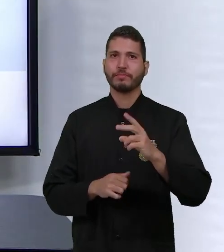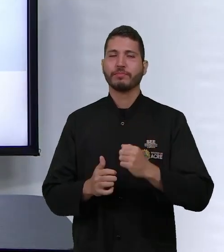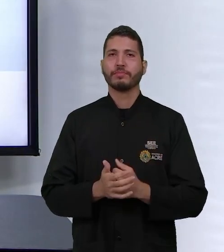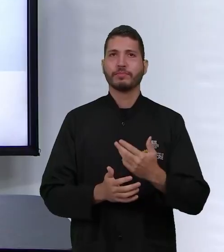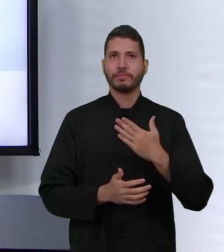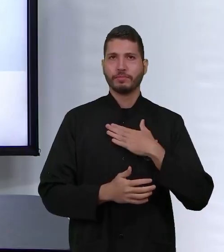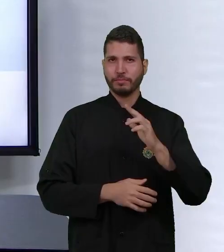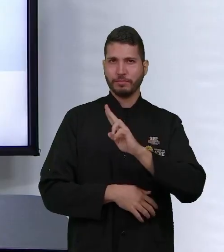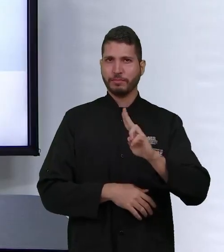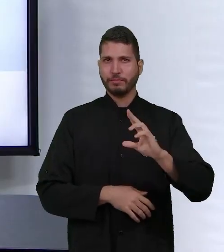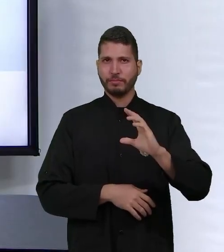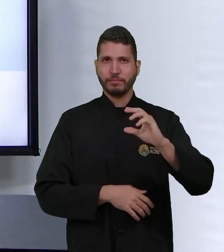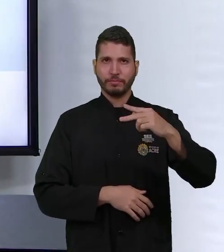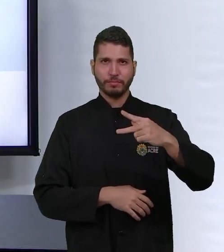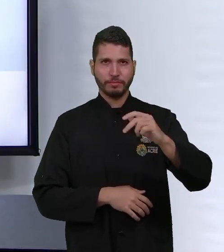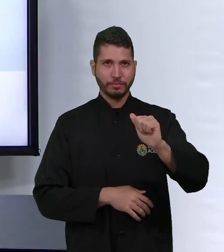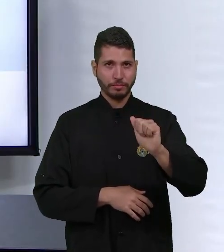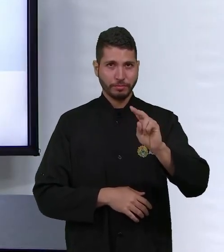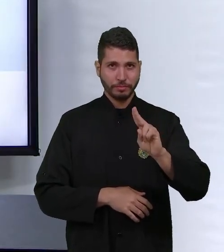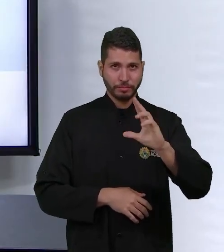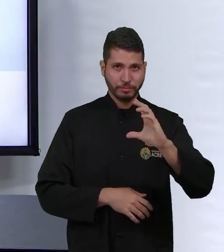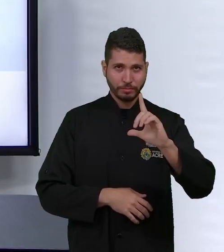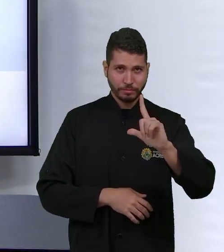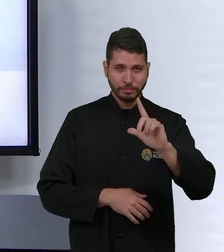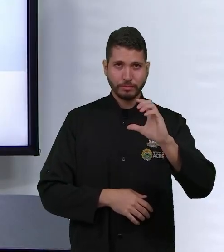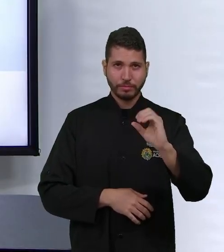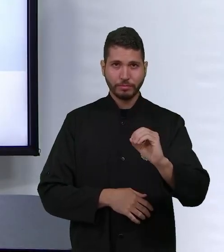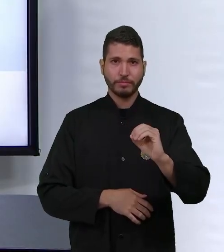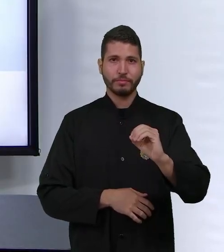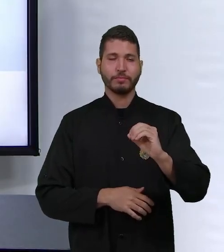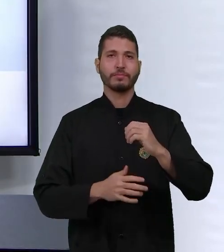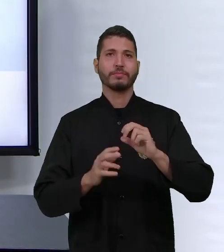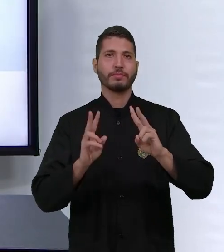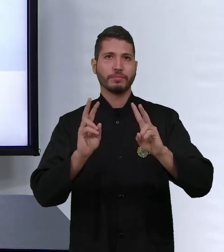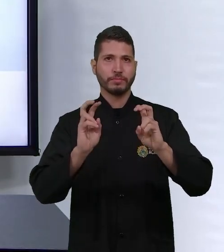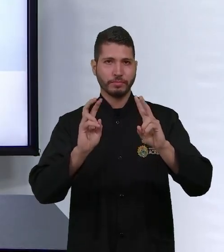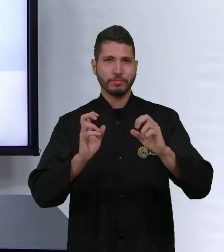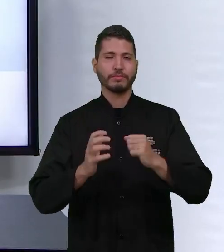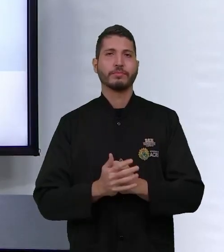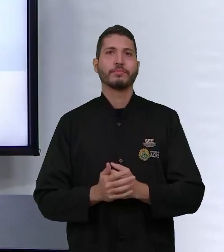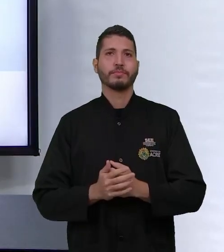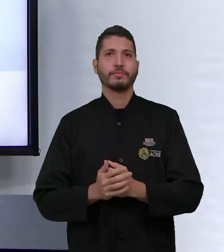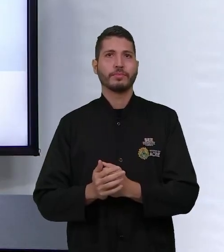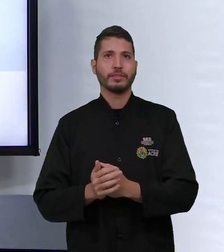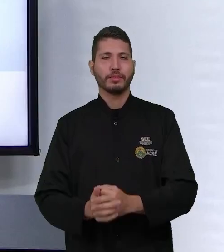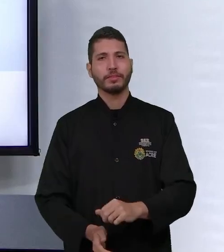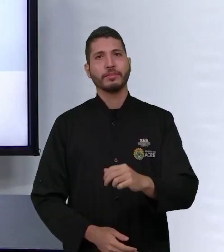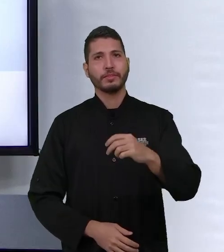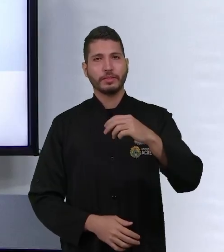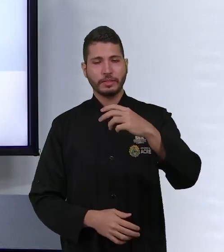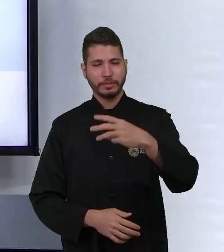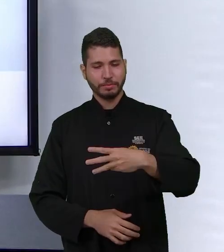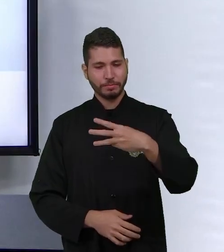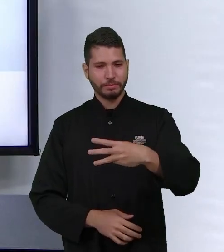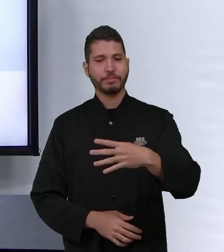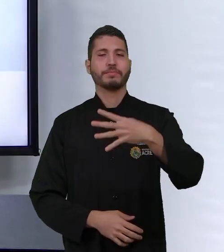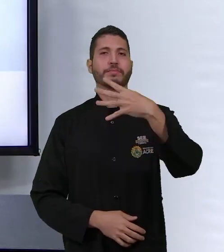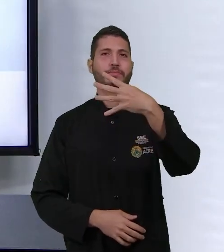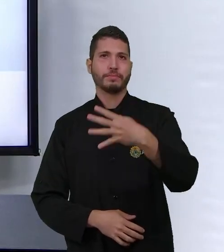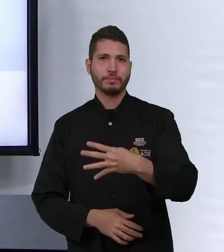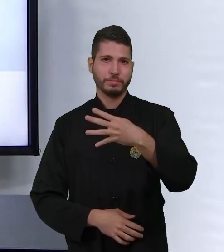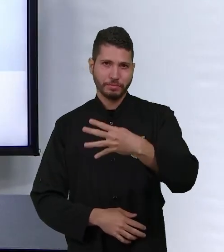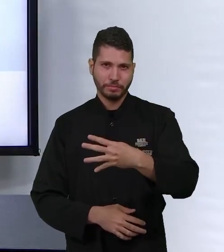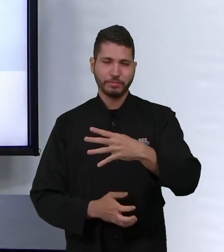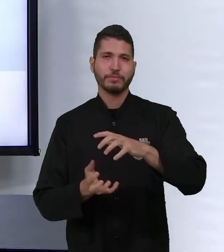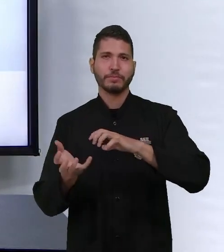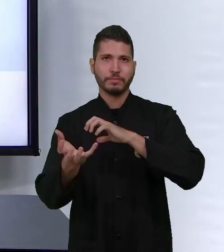Mário e o tema da nossa aula de hoje é a segunda parte sobre a Revolução Industrial, com a terceira, a quarta e